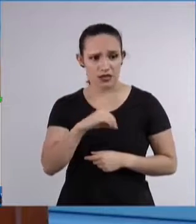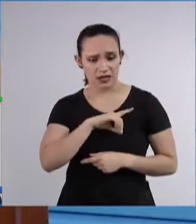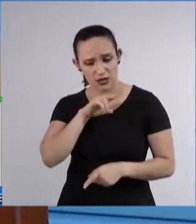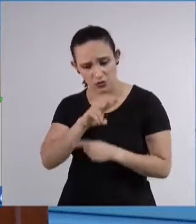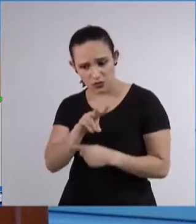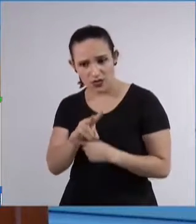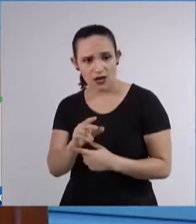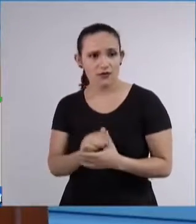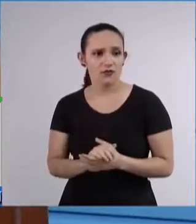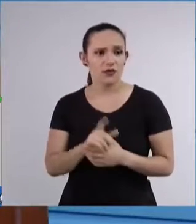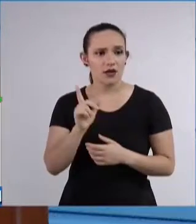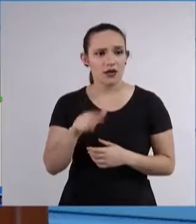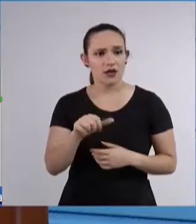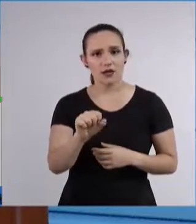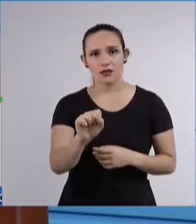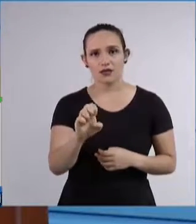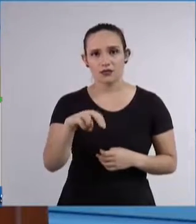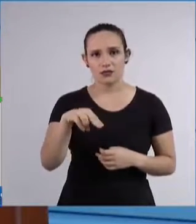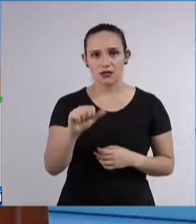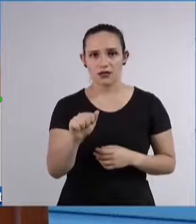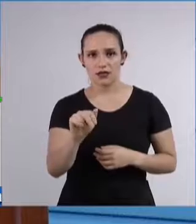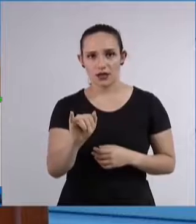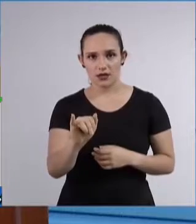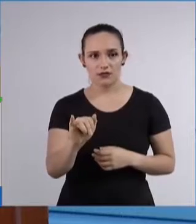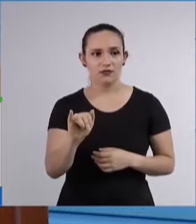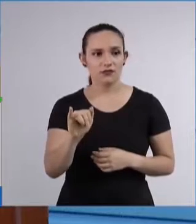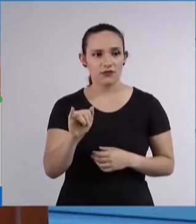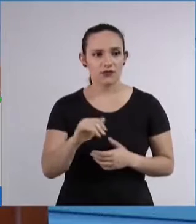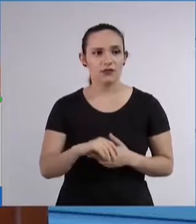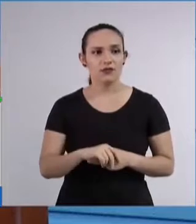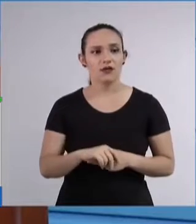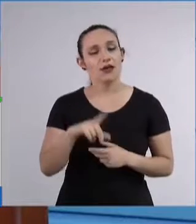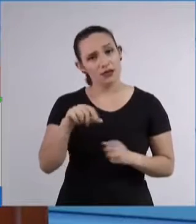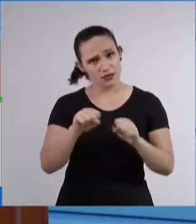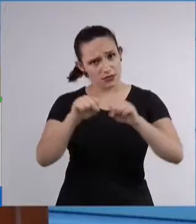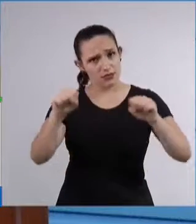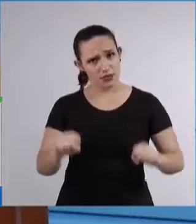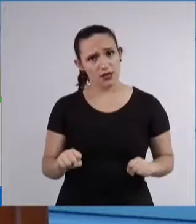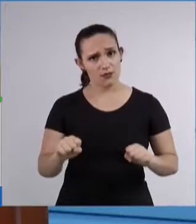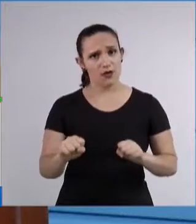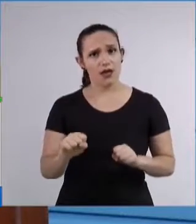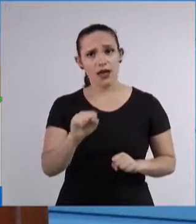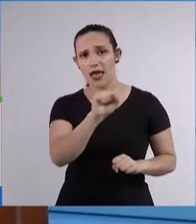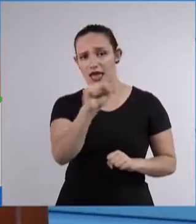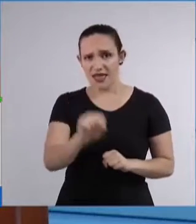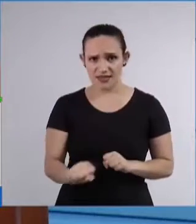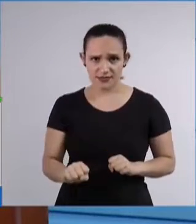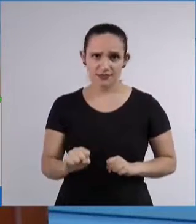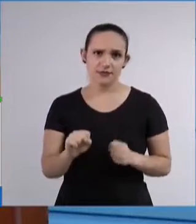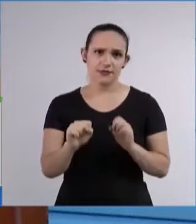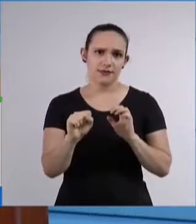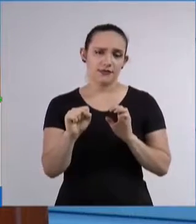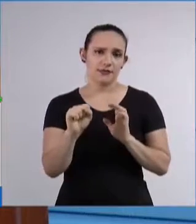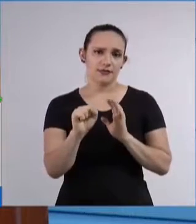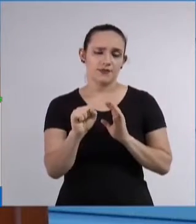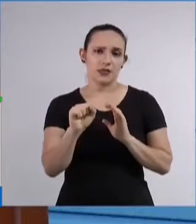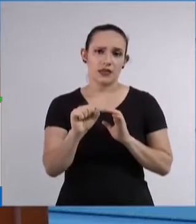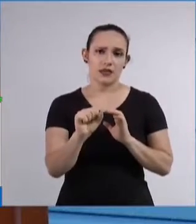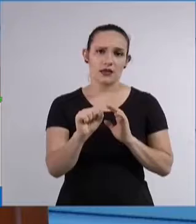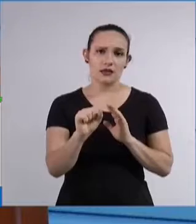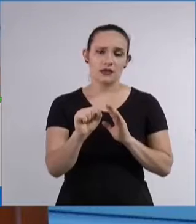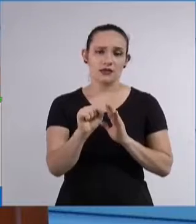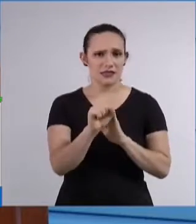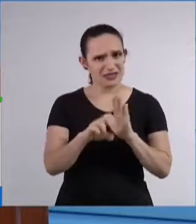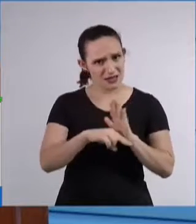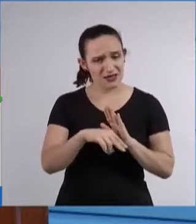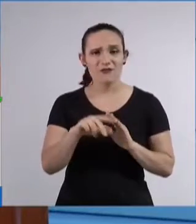do Pronatec Campo foi o Senar. Foi o Sistema S que organizou e que